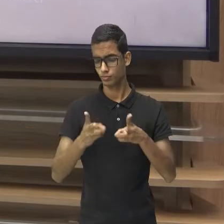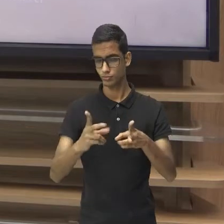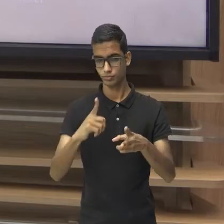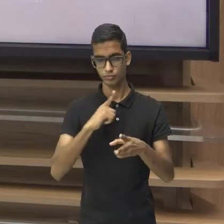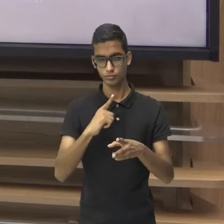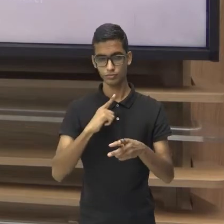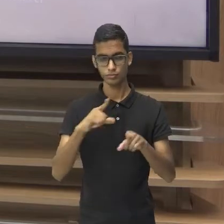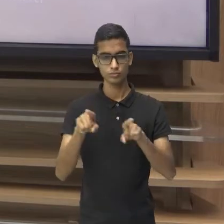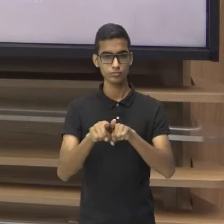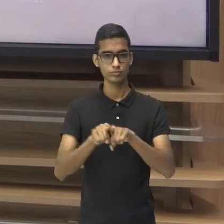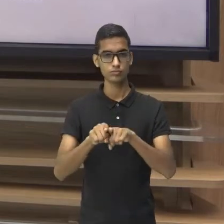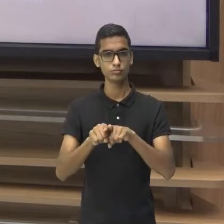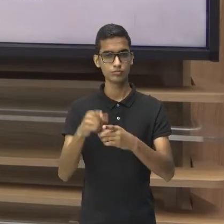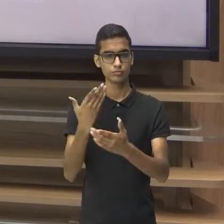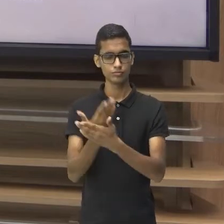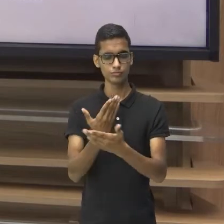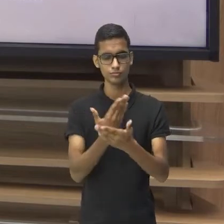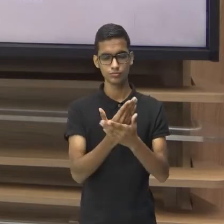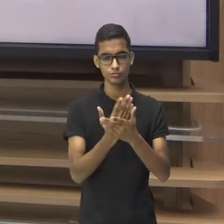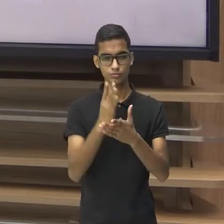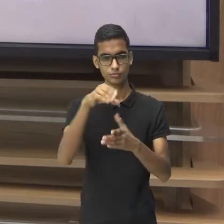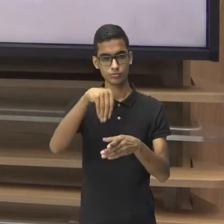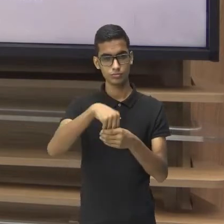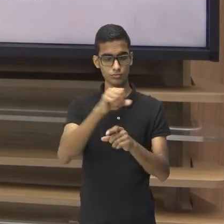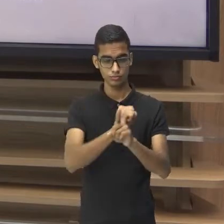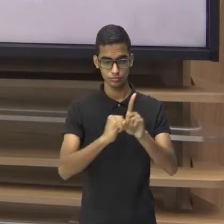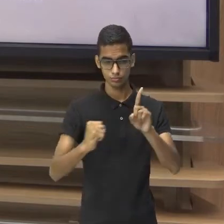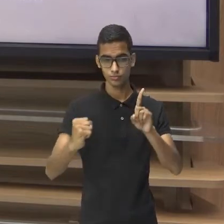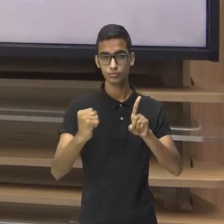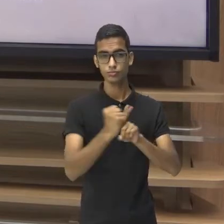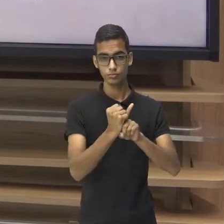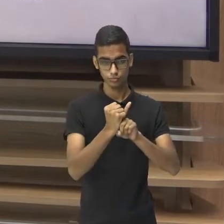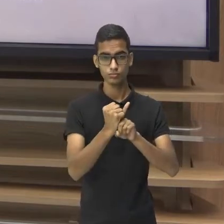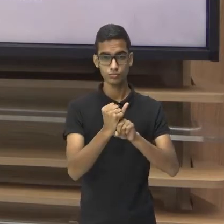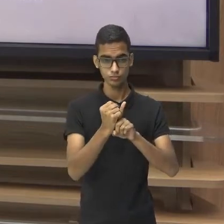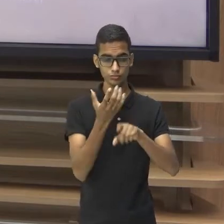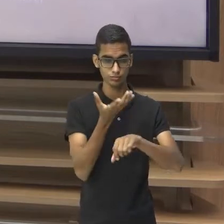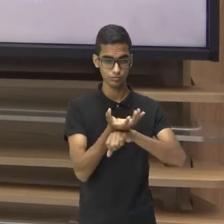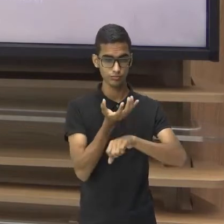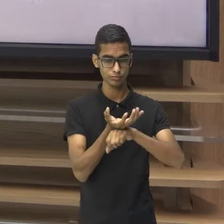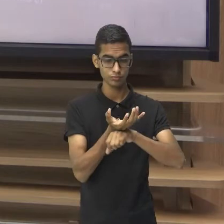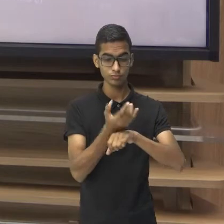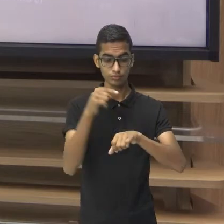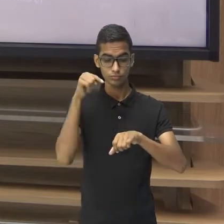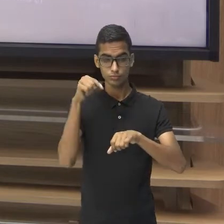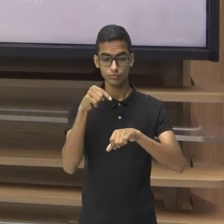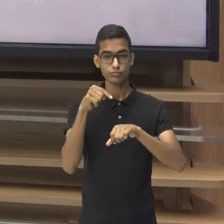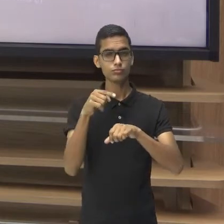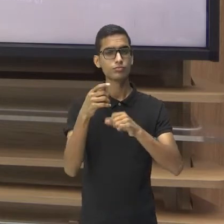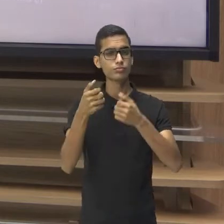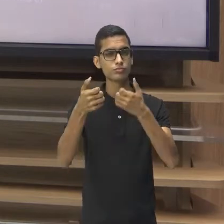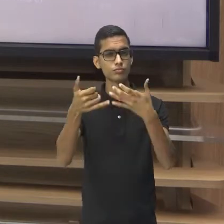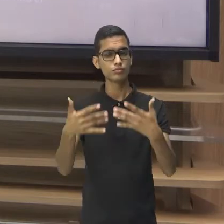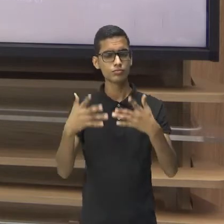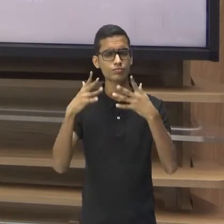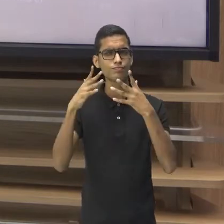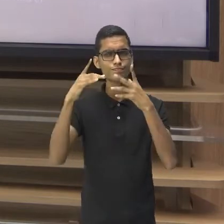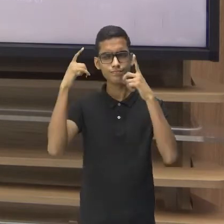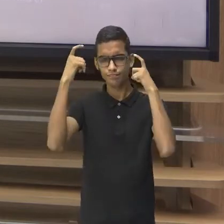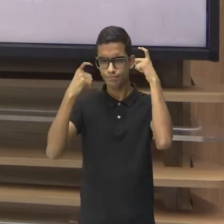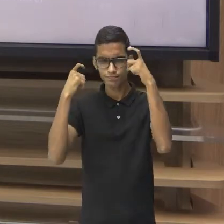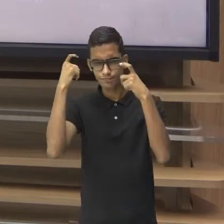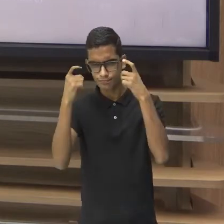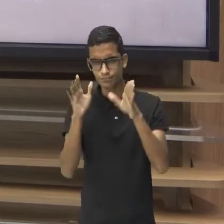bem trabalhado dentro da sociologia. Ela traz uma preocupação e traz